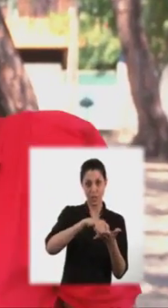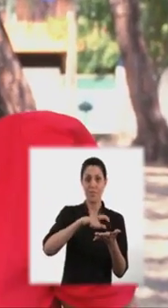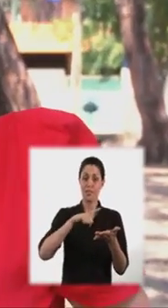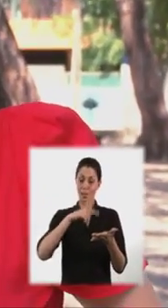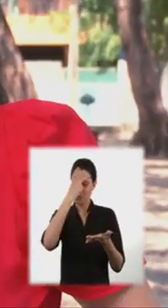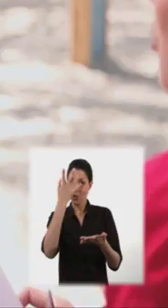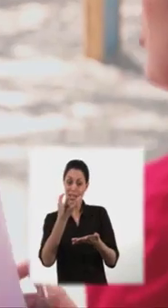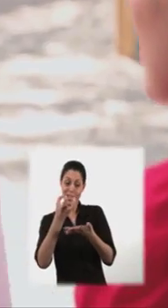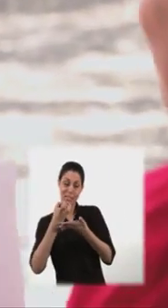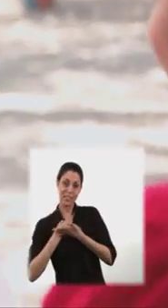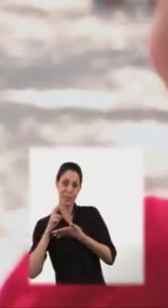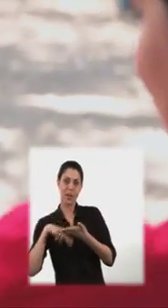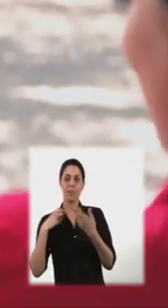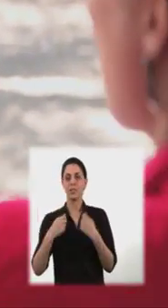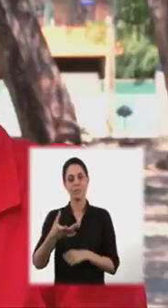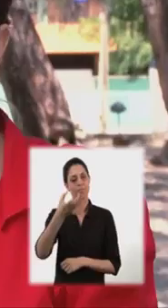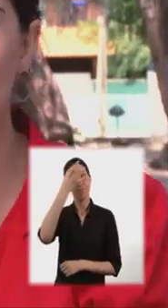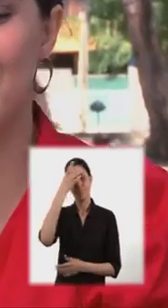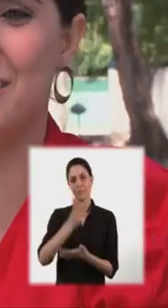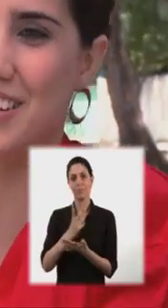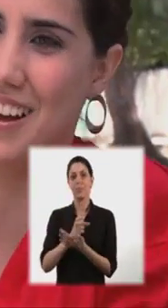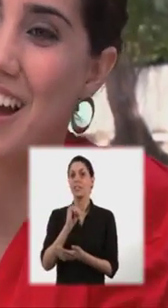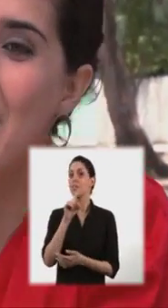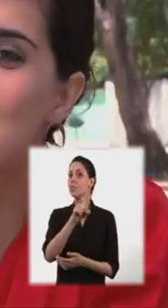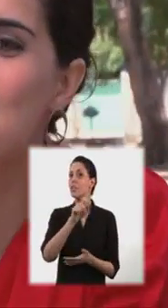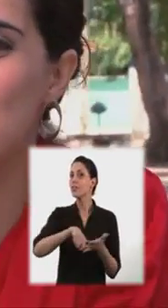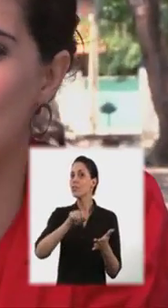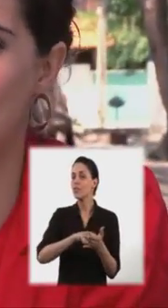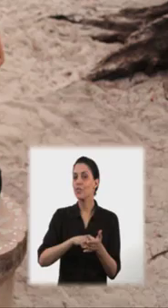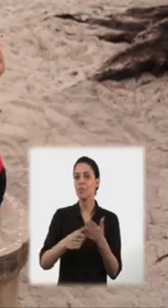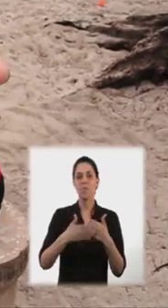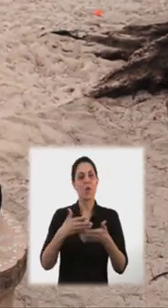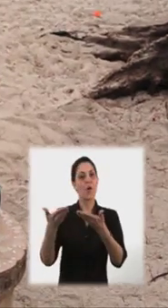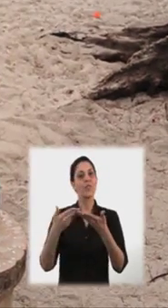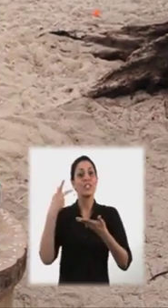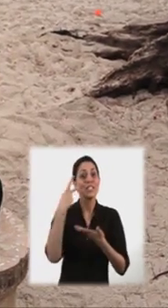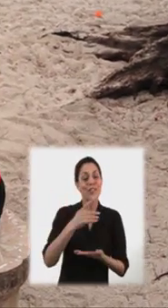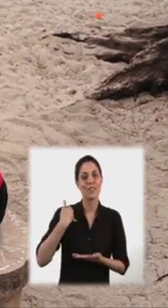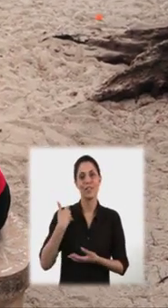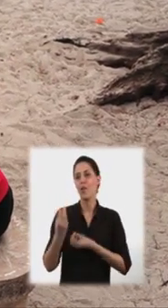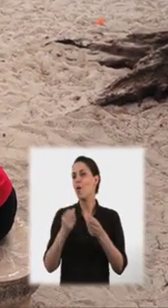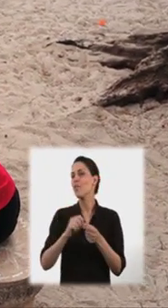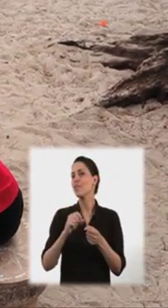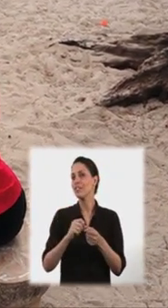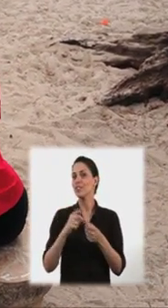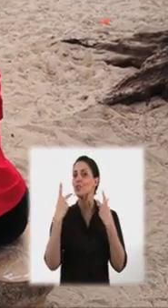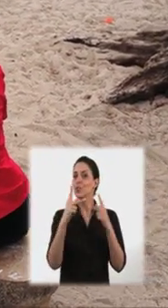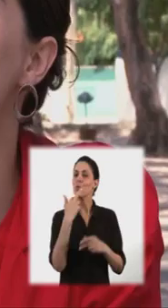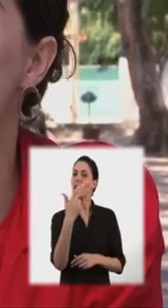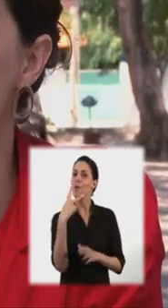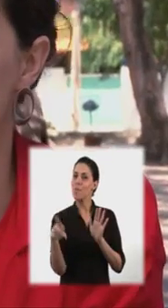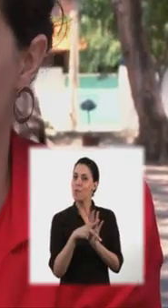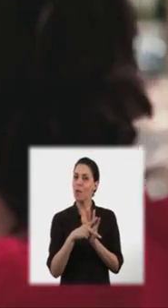você fosse fazer um convite para o seu aniversário, como é que ia ficar? A sua linguagem, impregnada do seu tempo, do